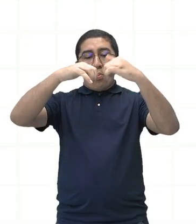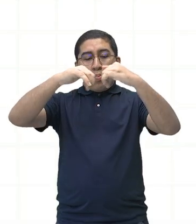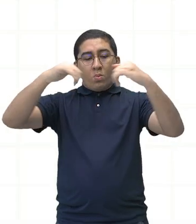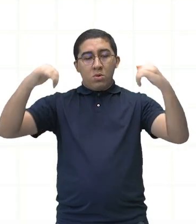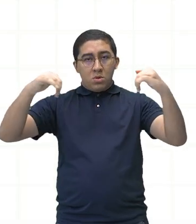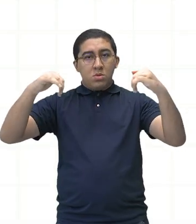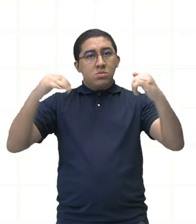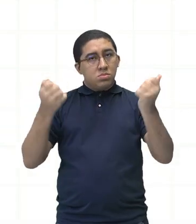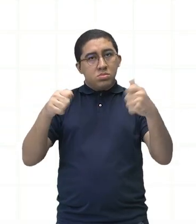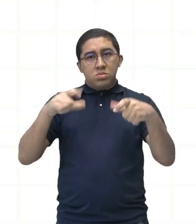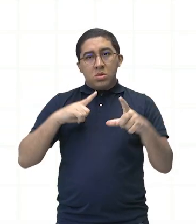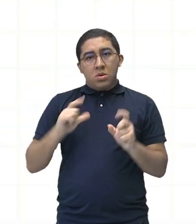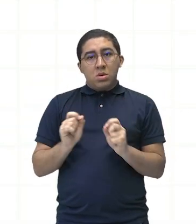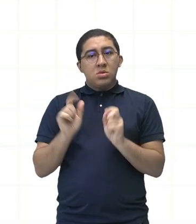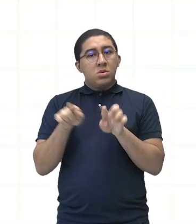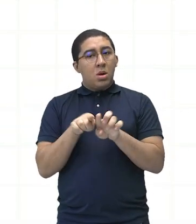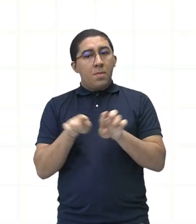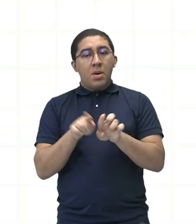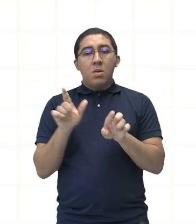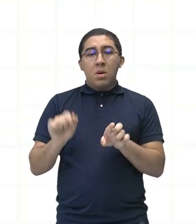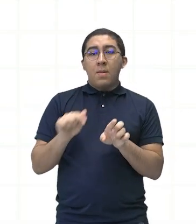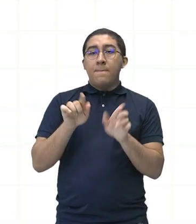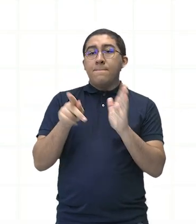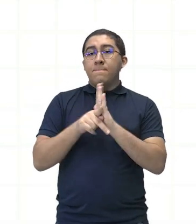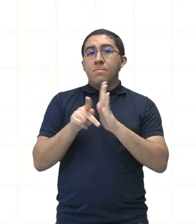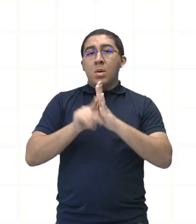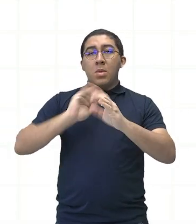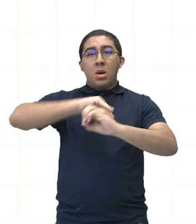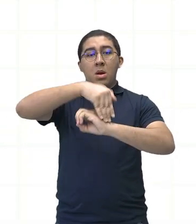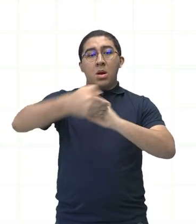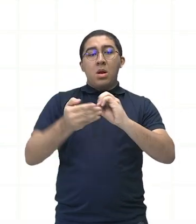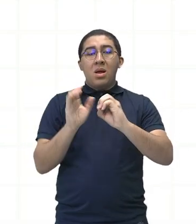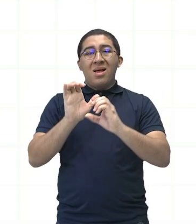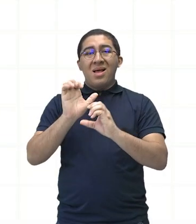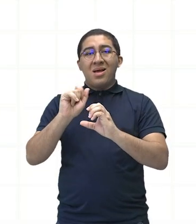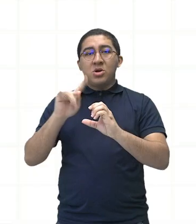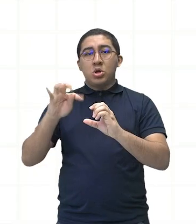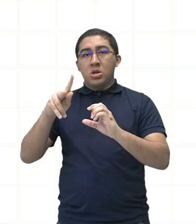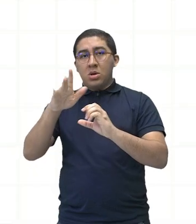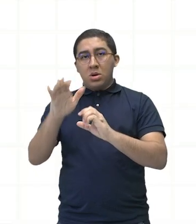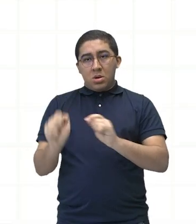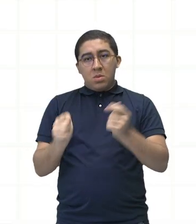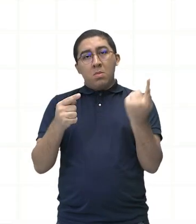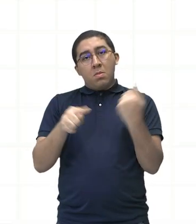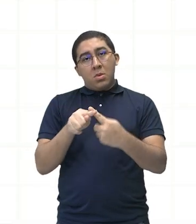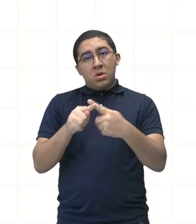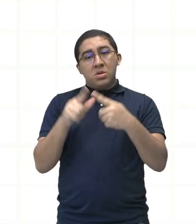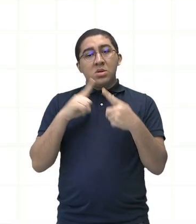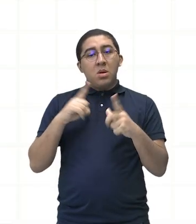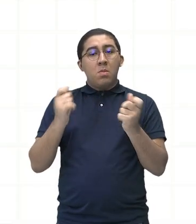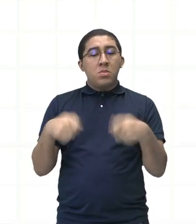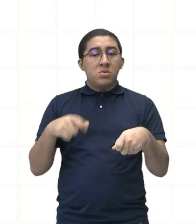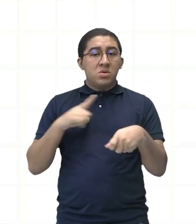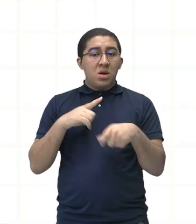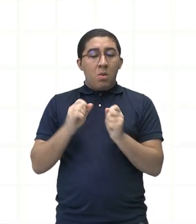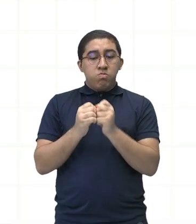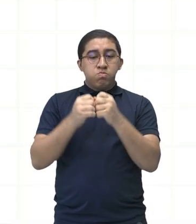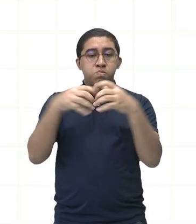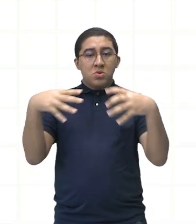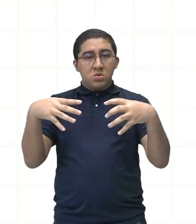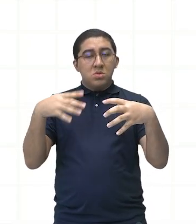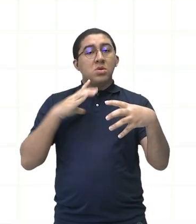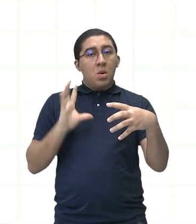da membrana nuclear, também chamada de carioteca, justamente para expor esses cromossomos para que